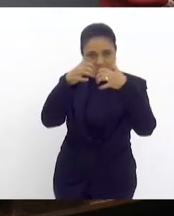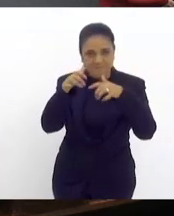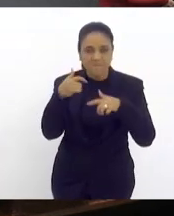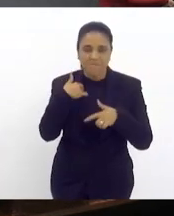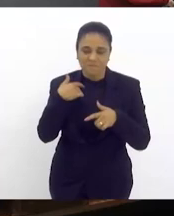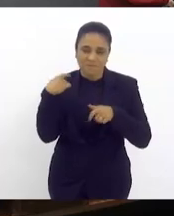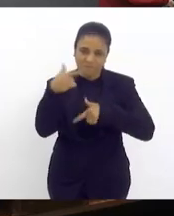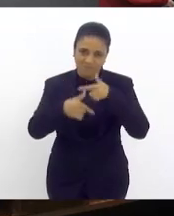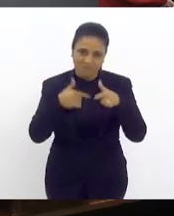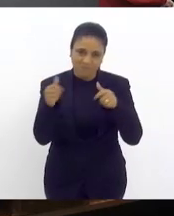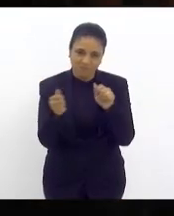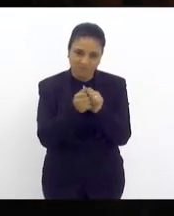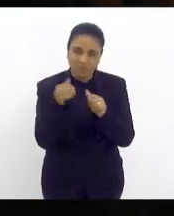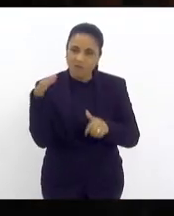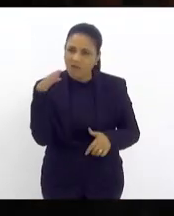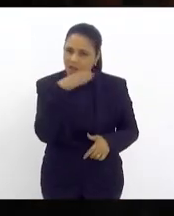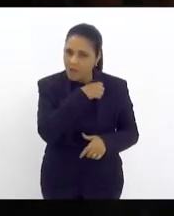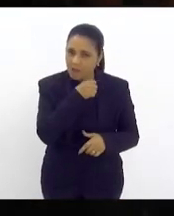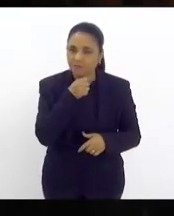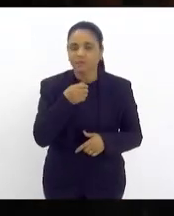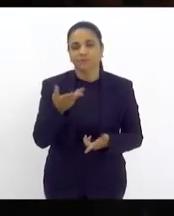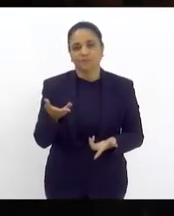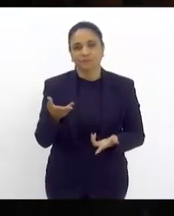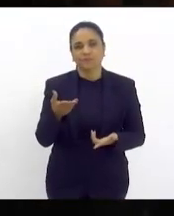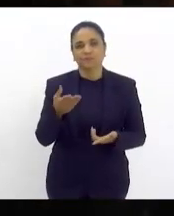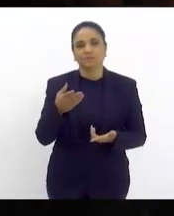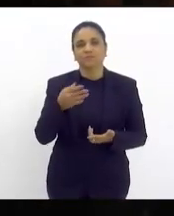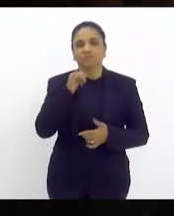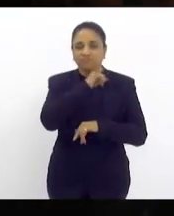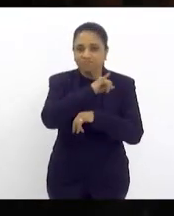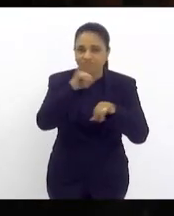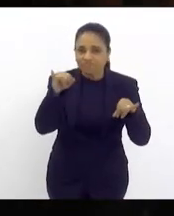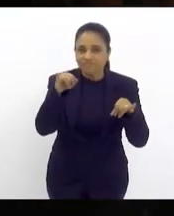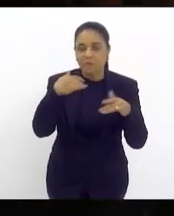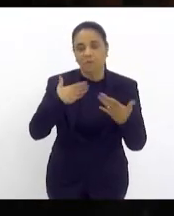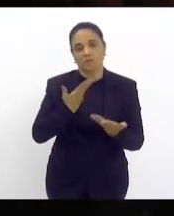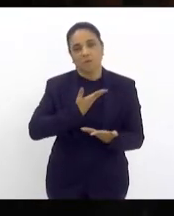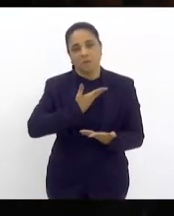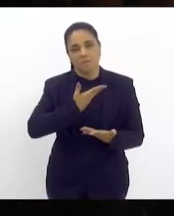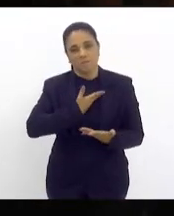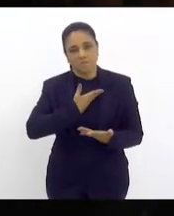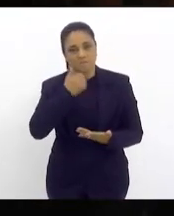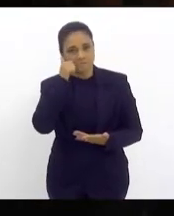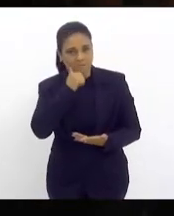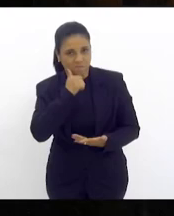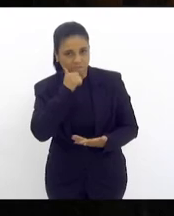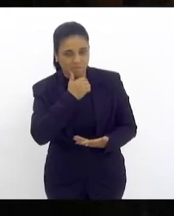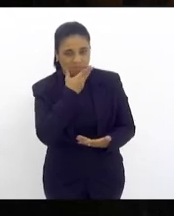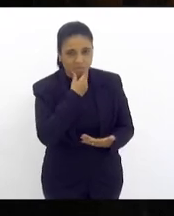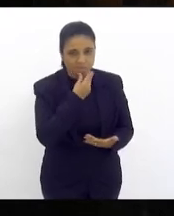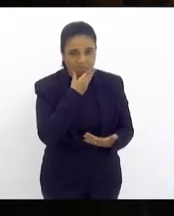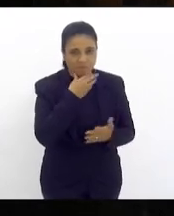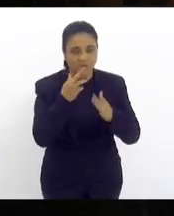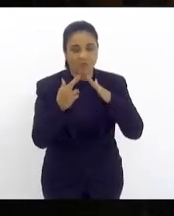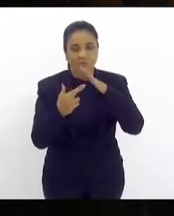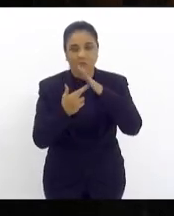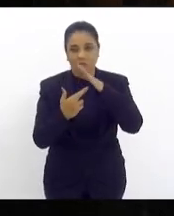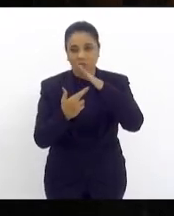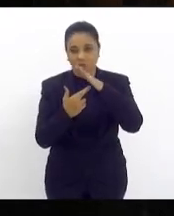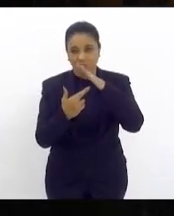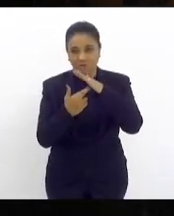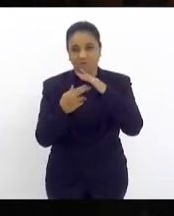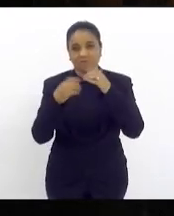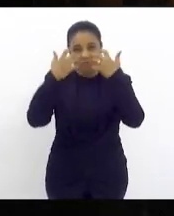Presidente quero falar de forma breve hoje mandando recado aos meus amigos e as minhas amigas Rodoviários de Petrópolis